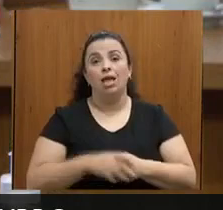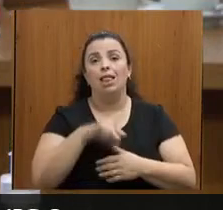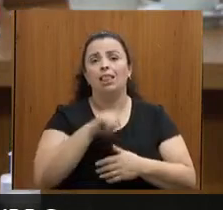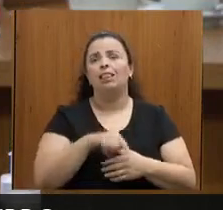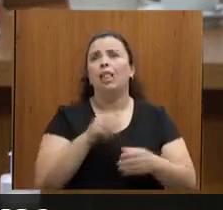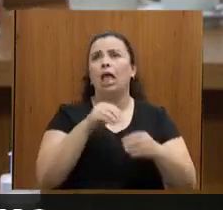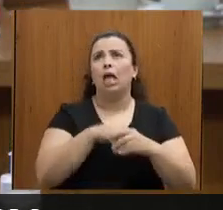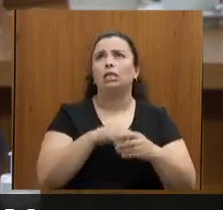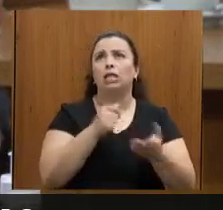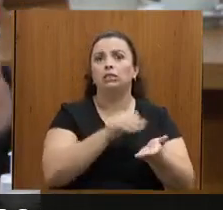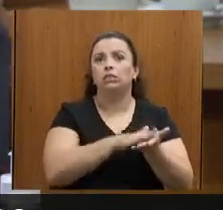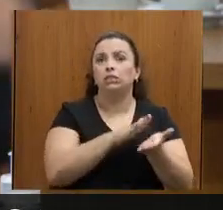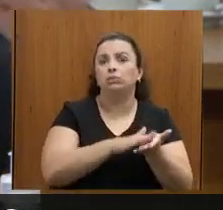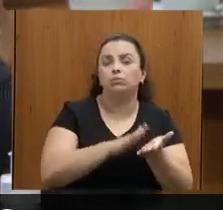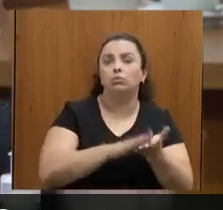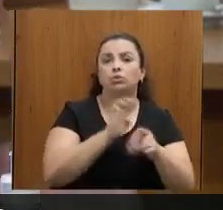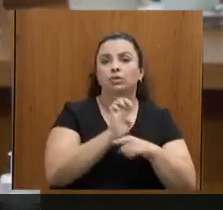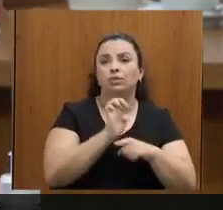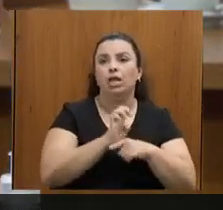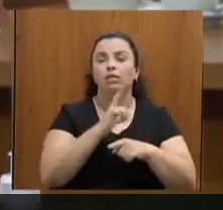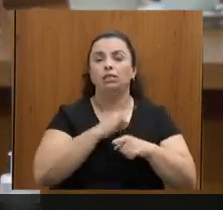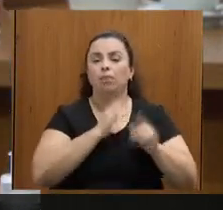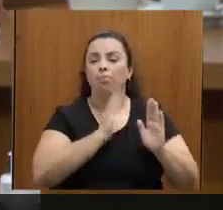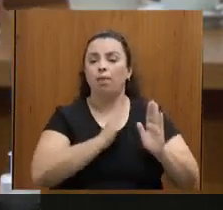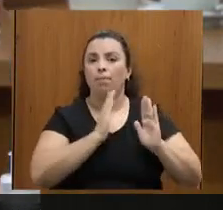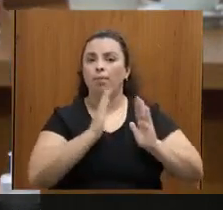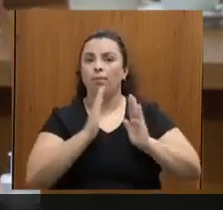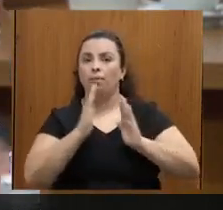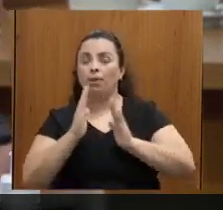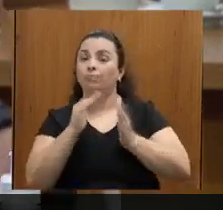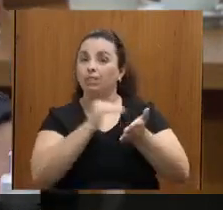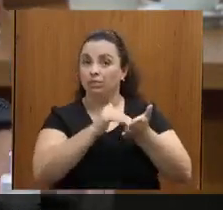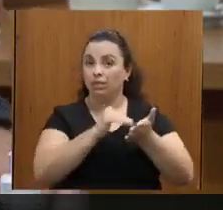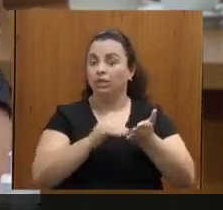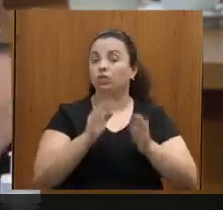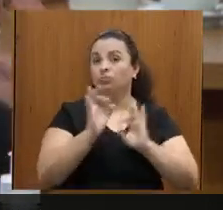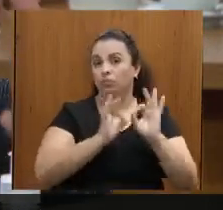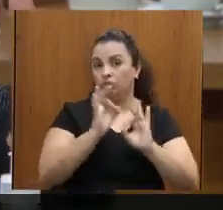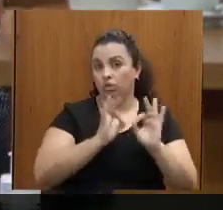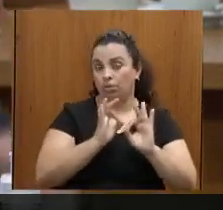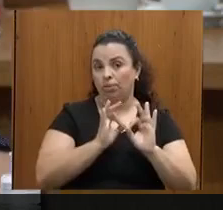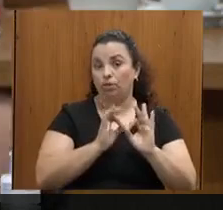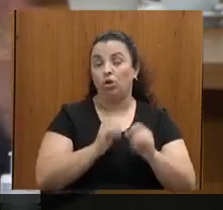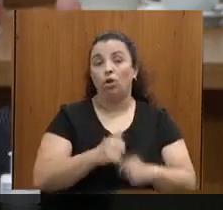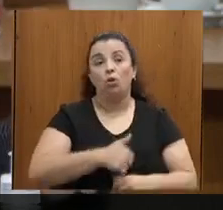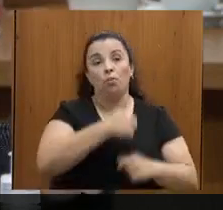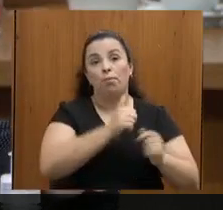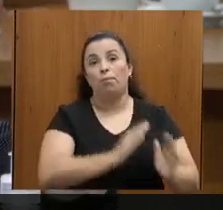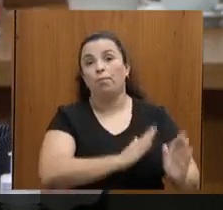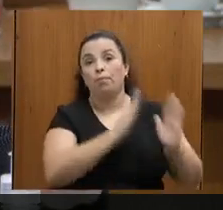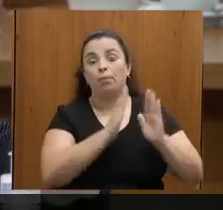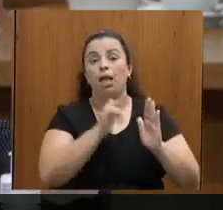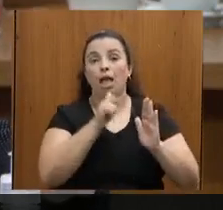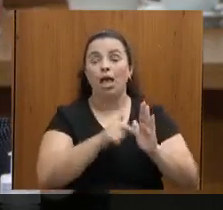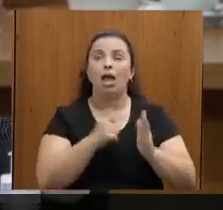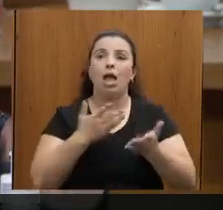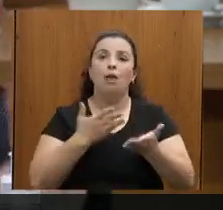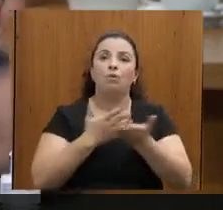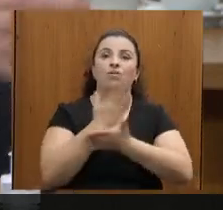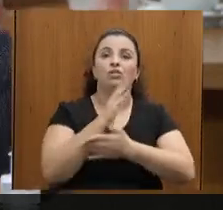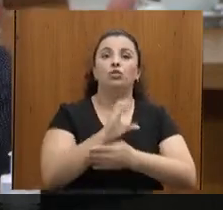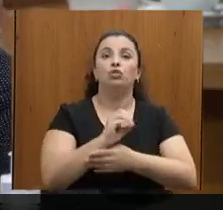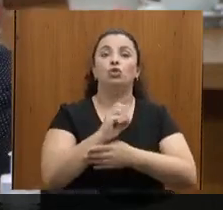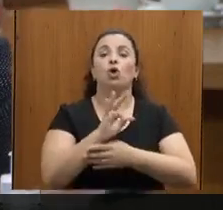etapas por parte da Secretaria de Planejamento. O primeiro passo é a aprovação de cotas orçamentárias